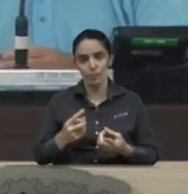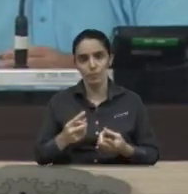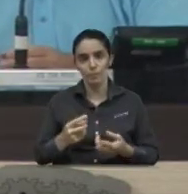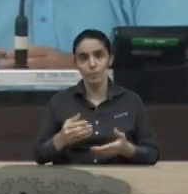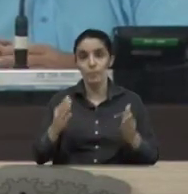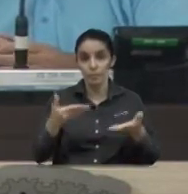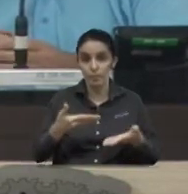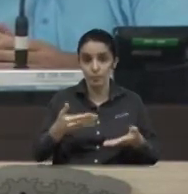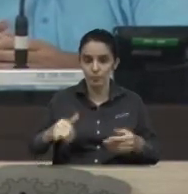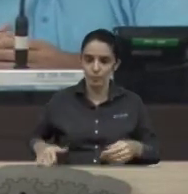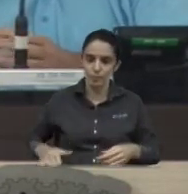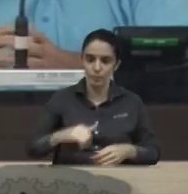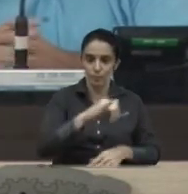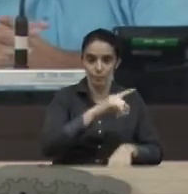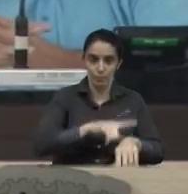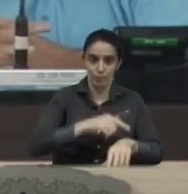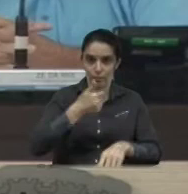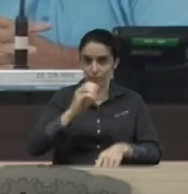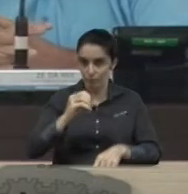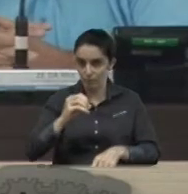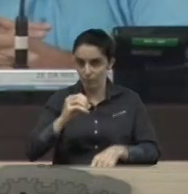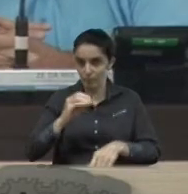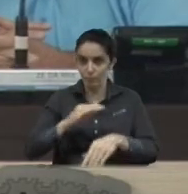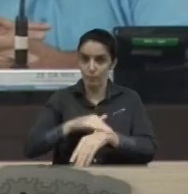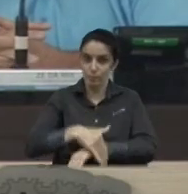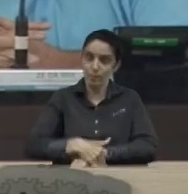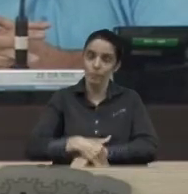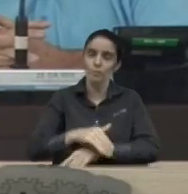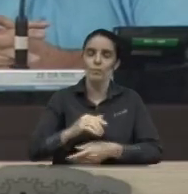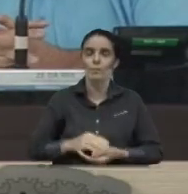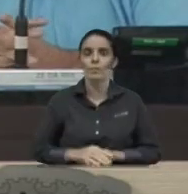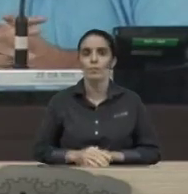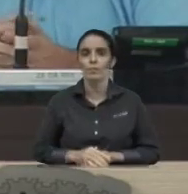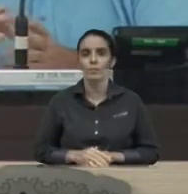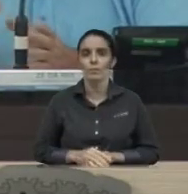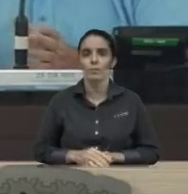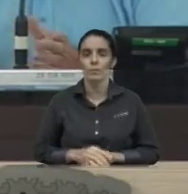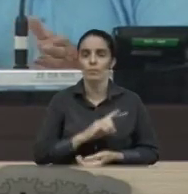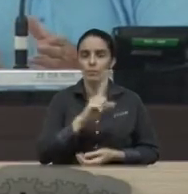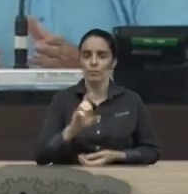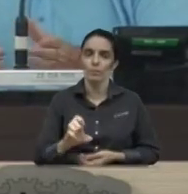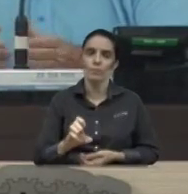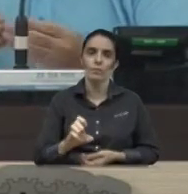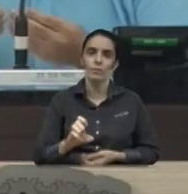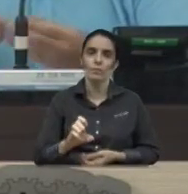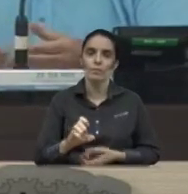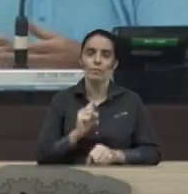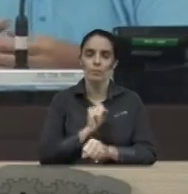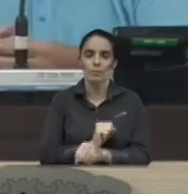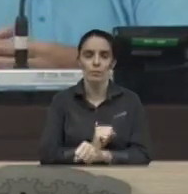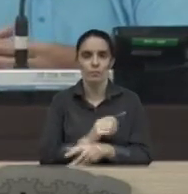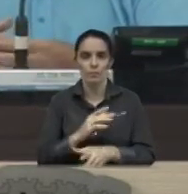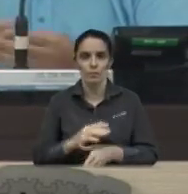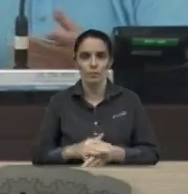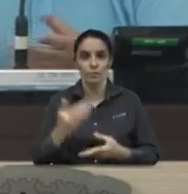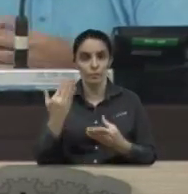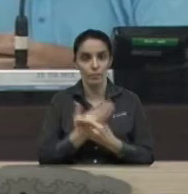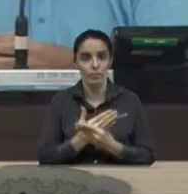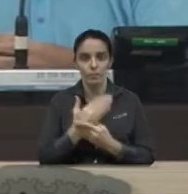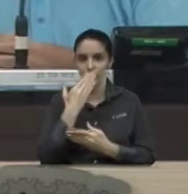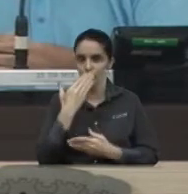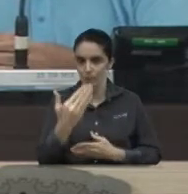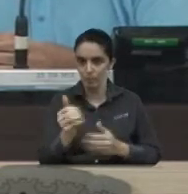hoje às 10 horas da noite, saindo de Campinas. Então, a gente vai vai protocolar um pedido